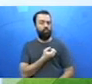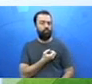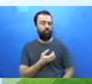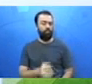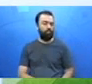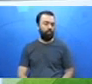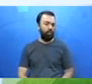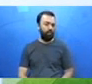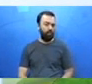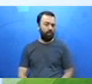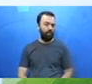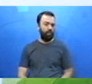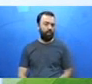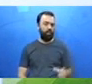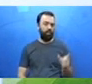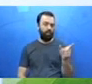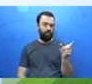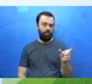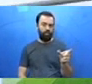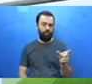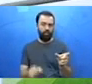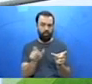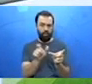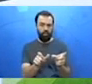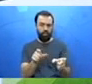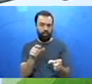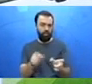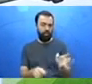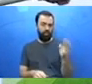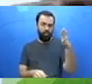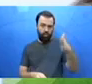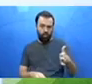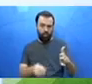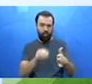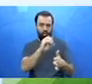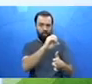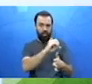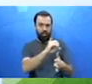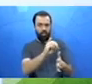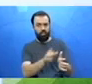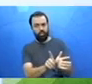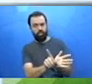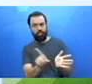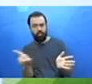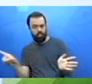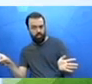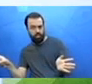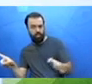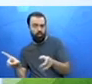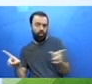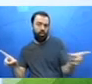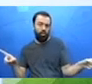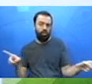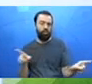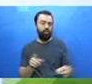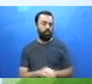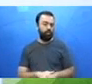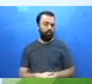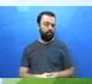Então, a gente tem a unidade, a origem onde começa a reta e a orientação para onde que vai essa